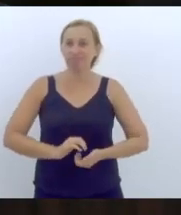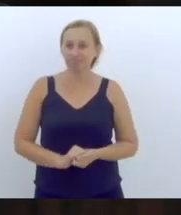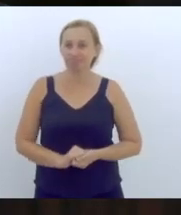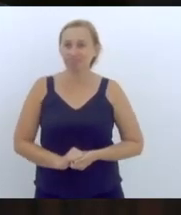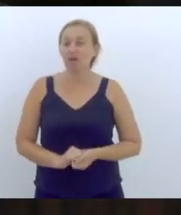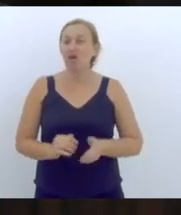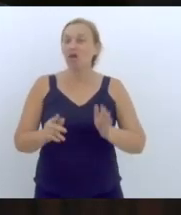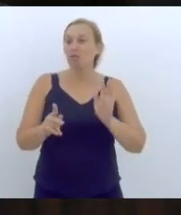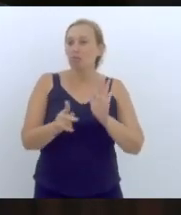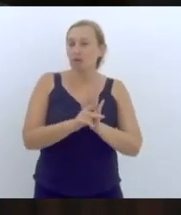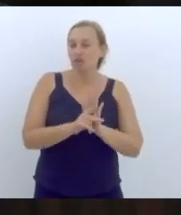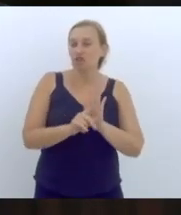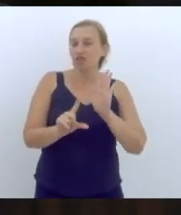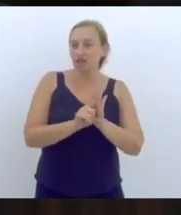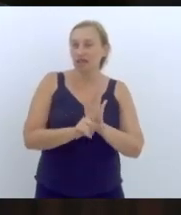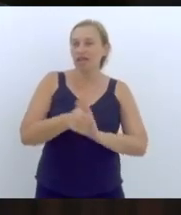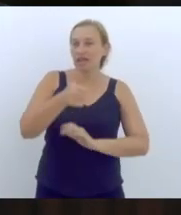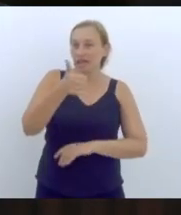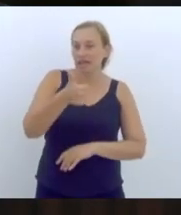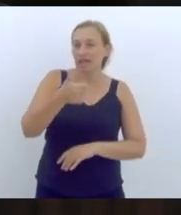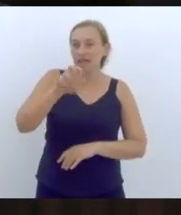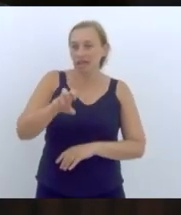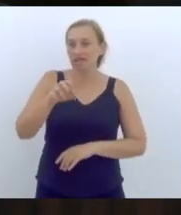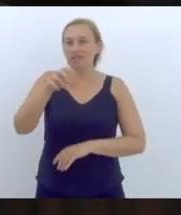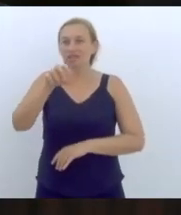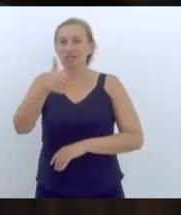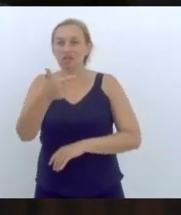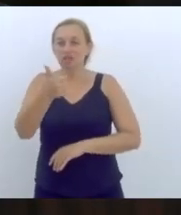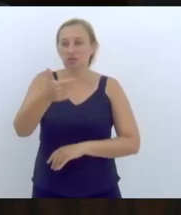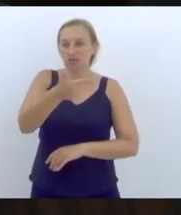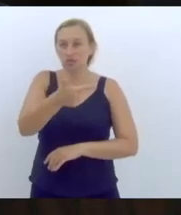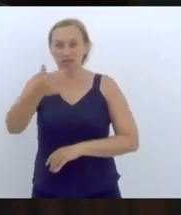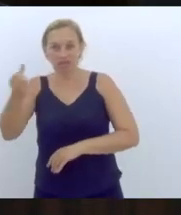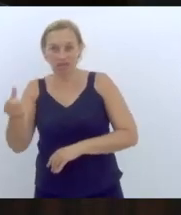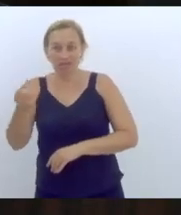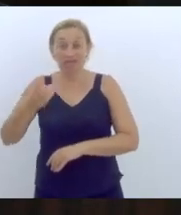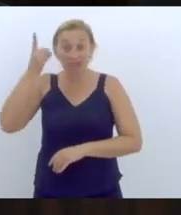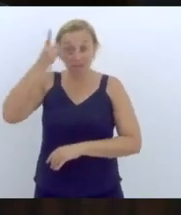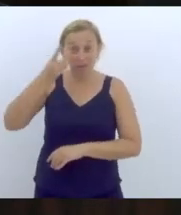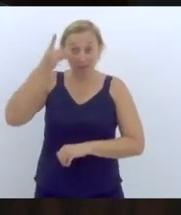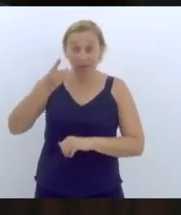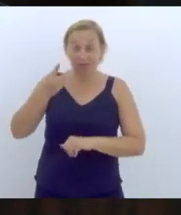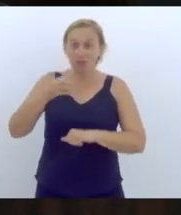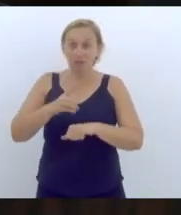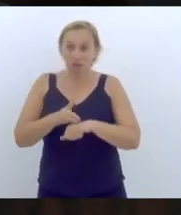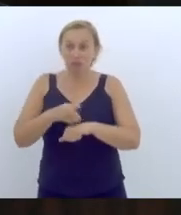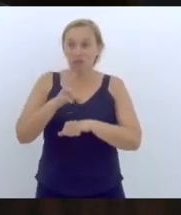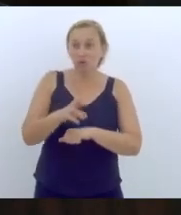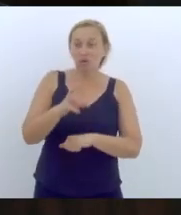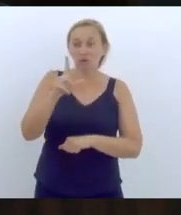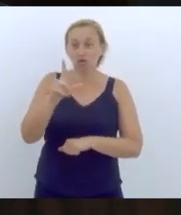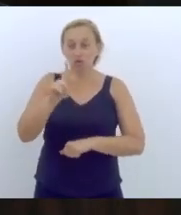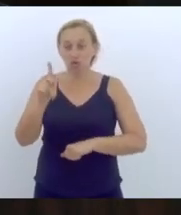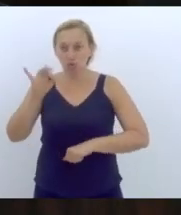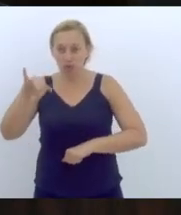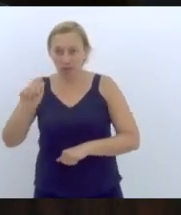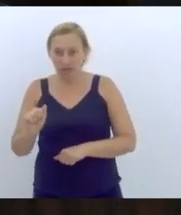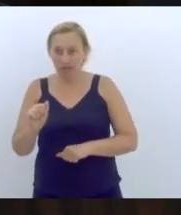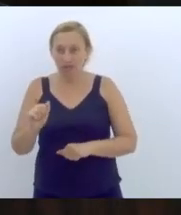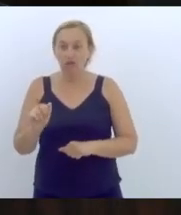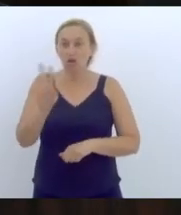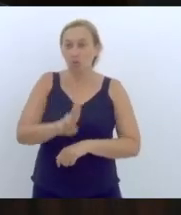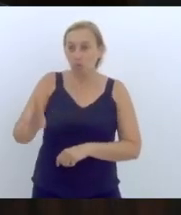Anuncio. Projeto de lei número 1512 de 2016, de autoria do deputado doutor Julianelli, que dispõe sobre o uso preferencial